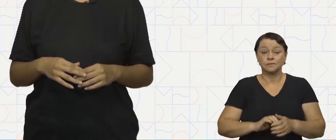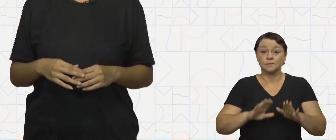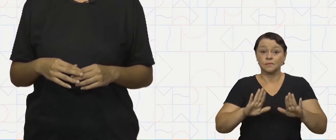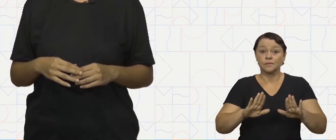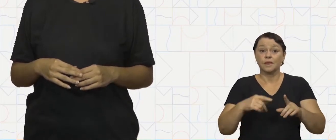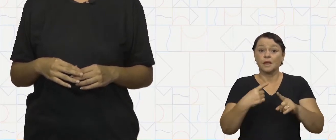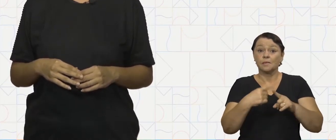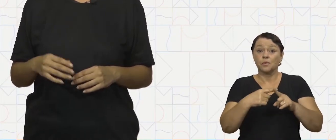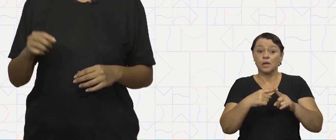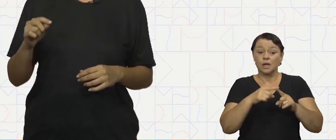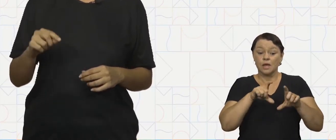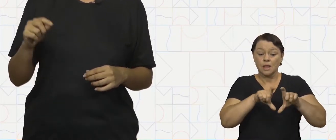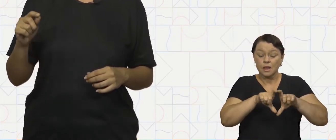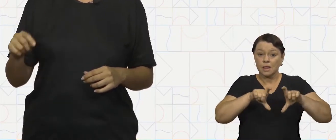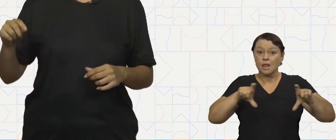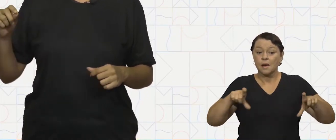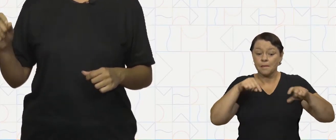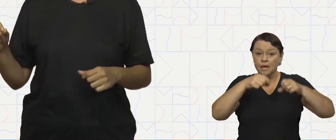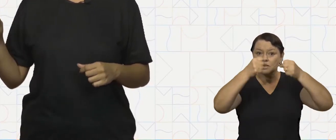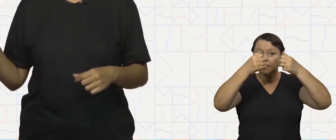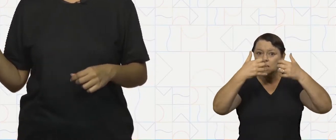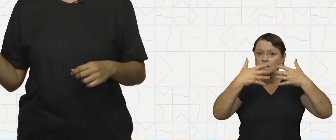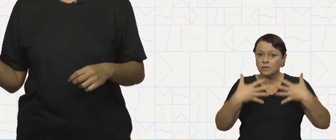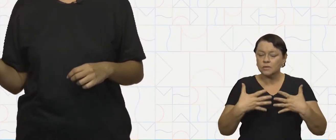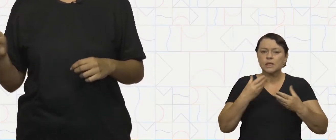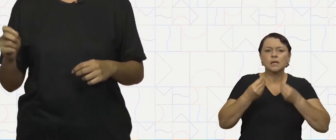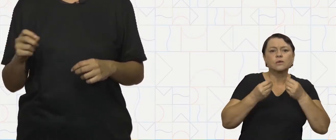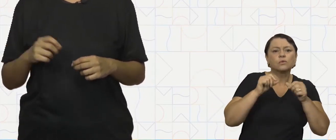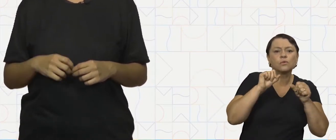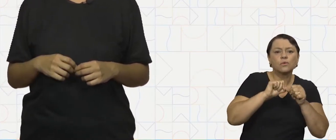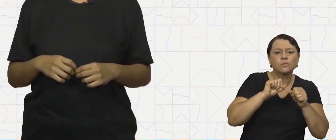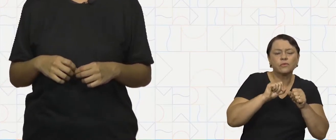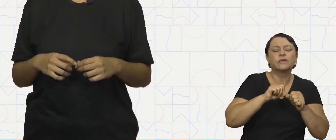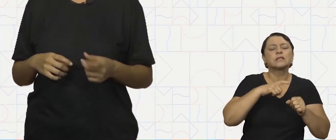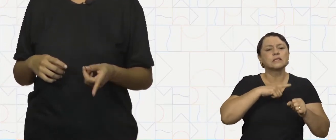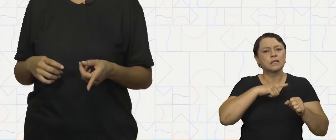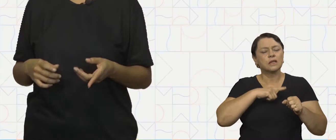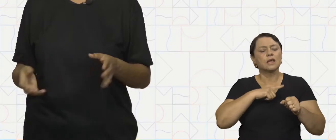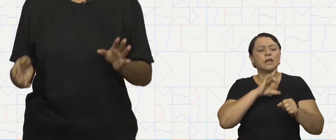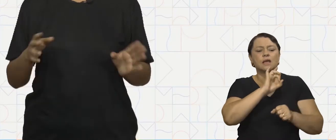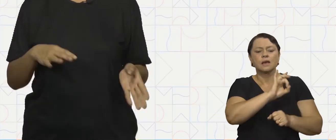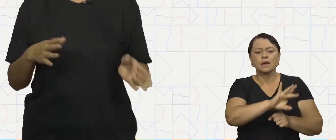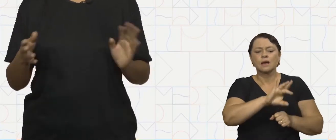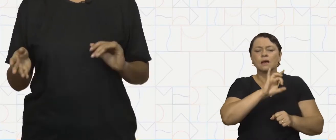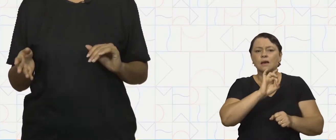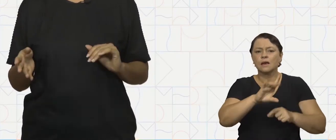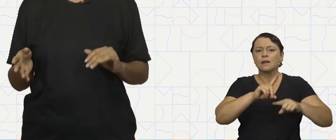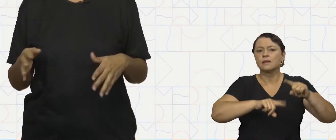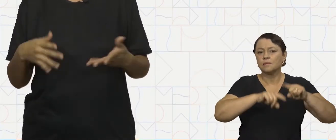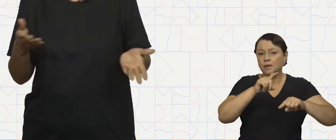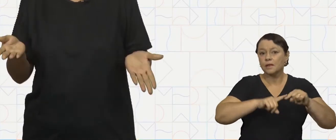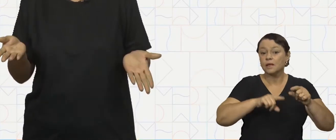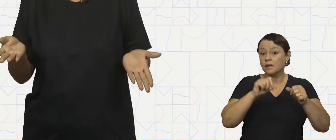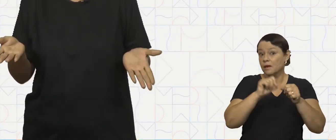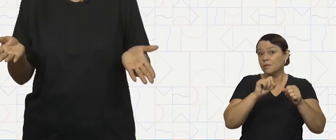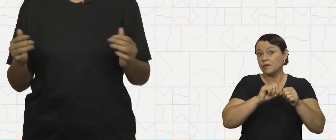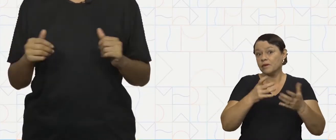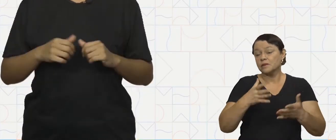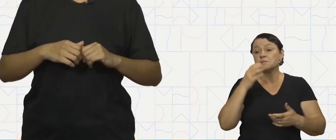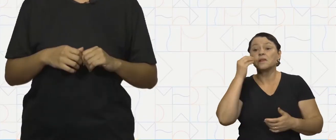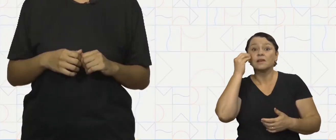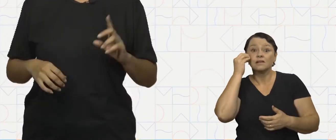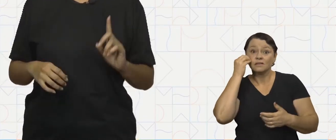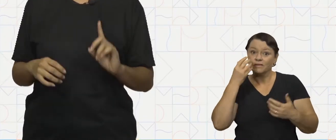que explica como fazer, ele explica a função de cada material no experimento. Ou seja, querendo ou não, eles vão ver quais